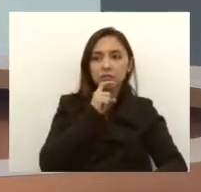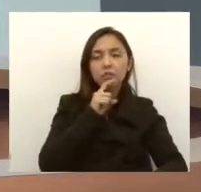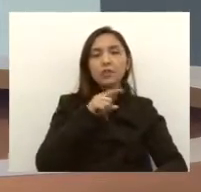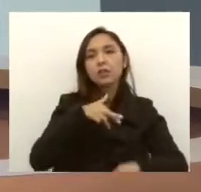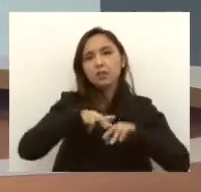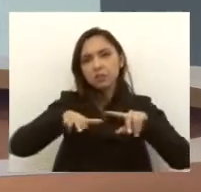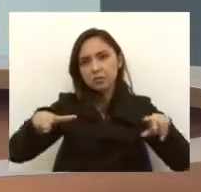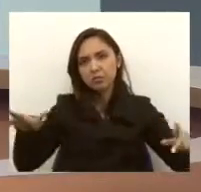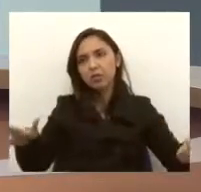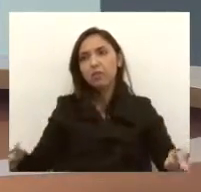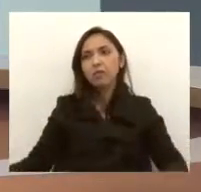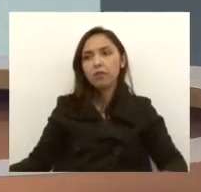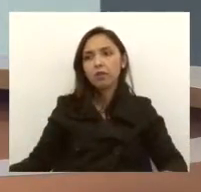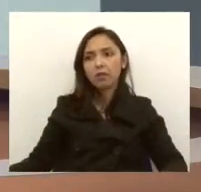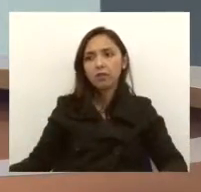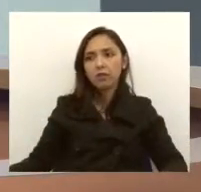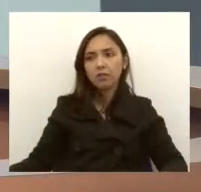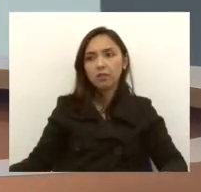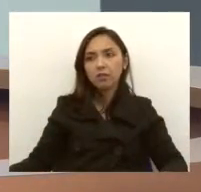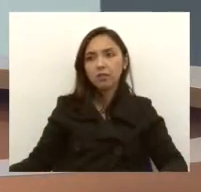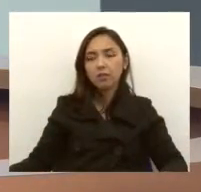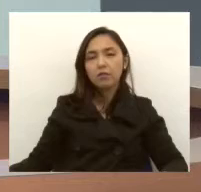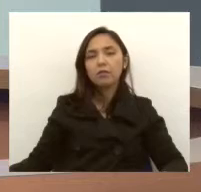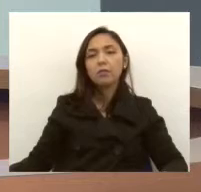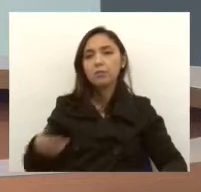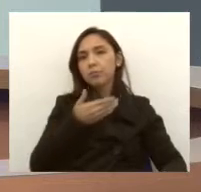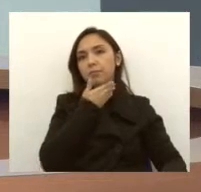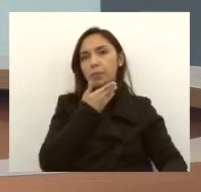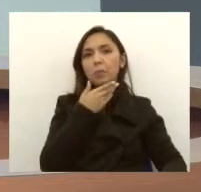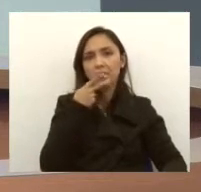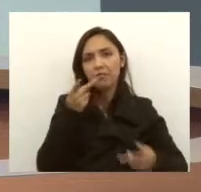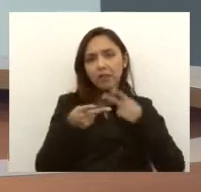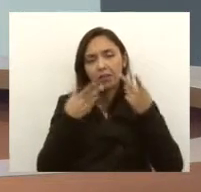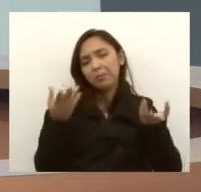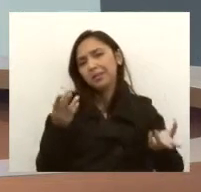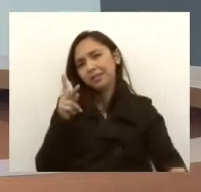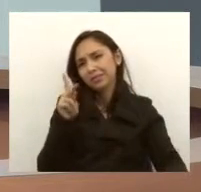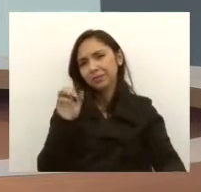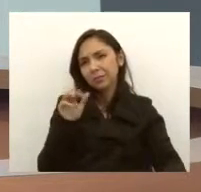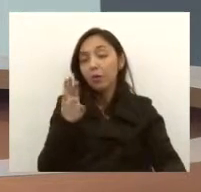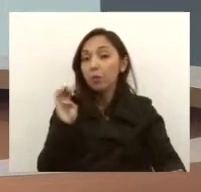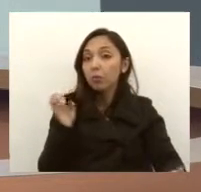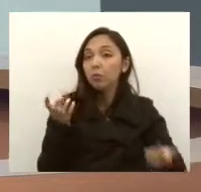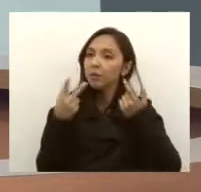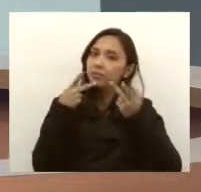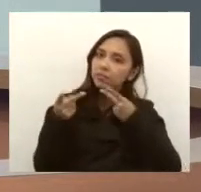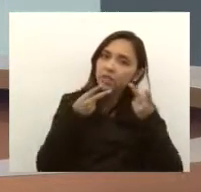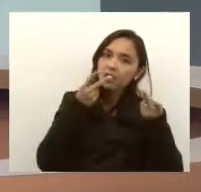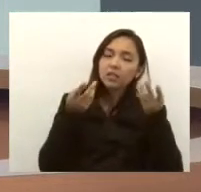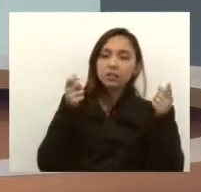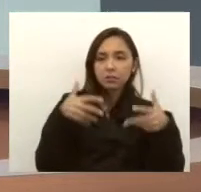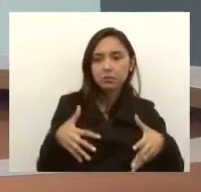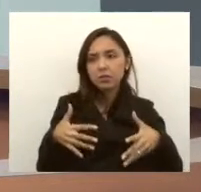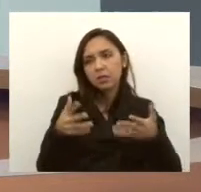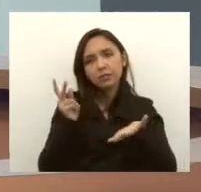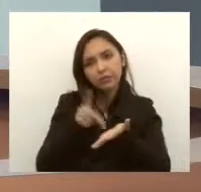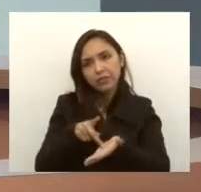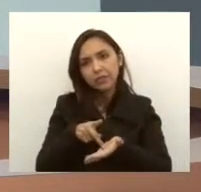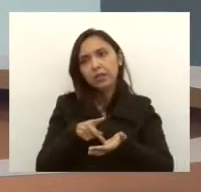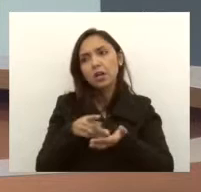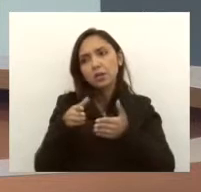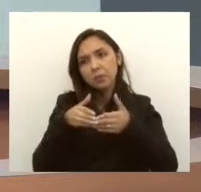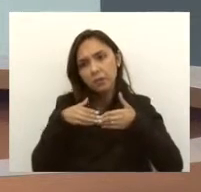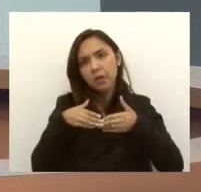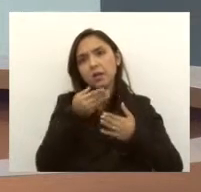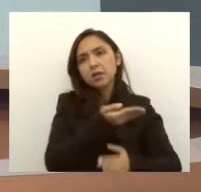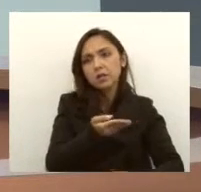da... e fala sobre pombo, né? Agora não dá para ele vir aqui e ficar fazendo dessa maneira. De verdade, eu sugeriria